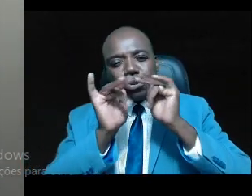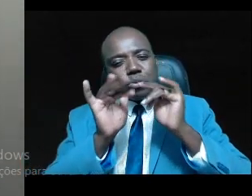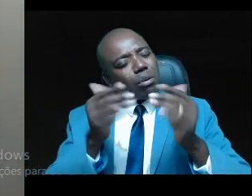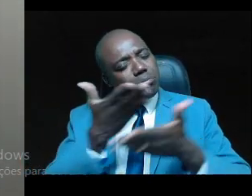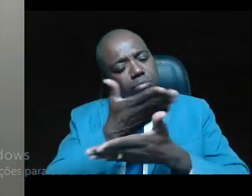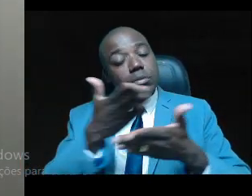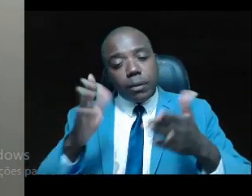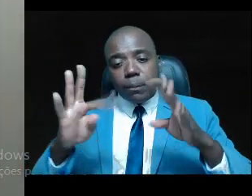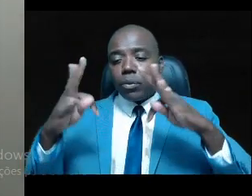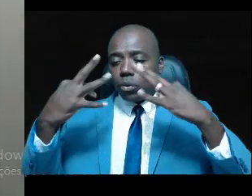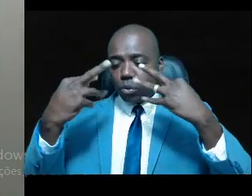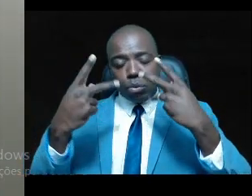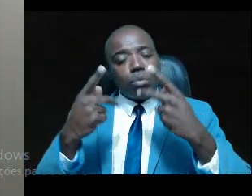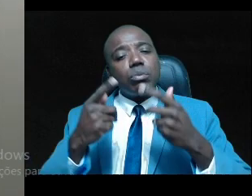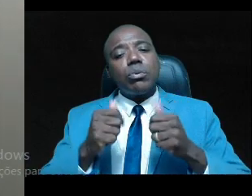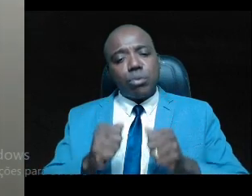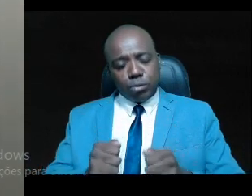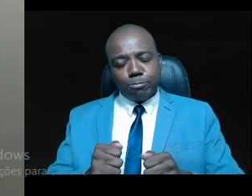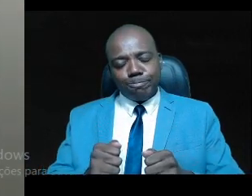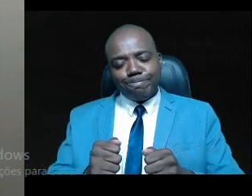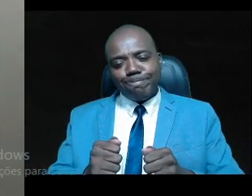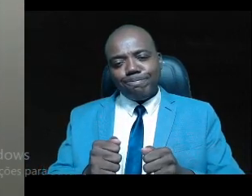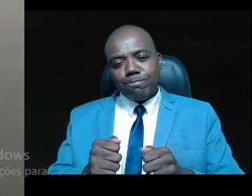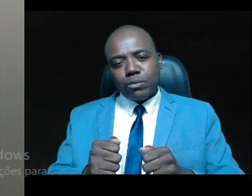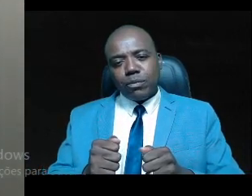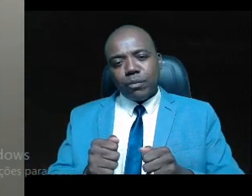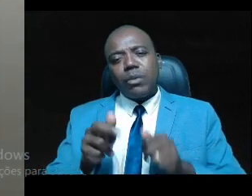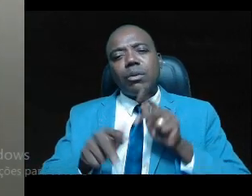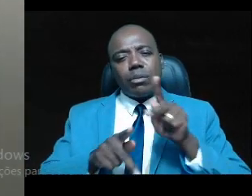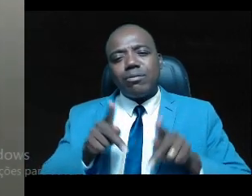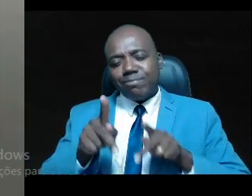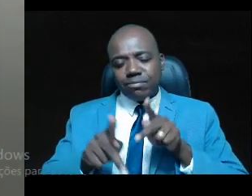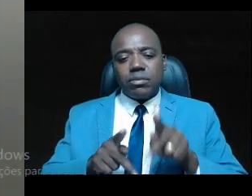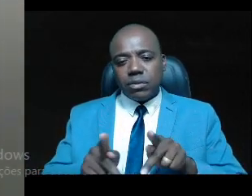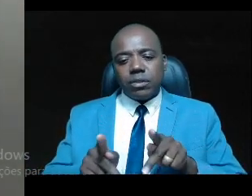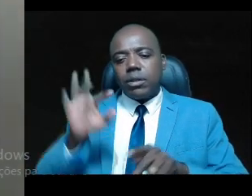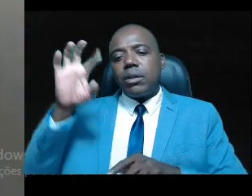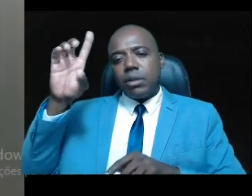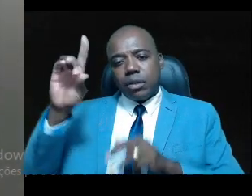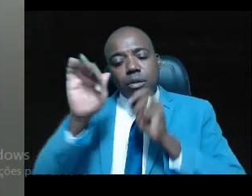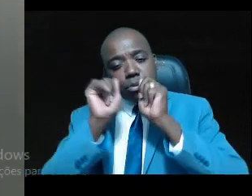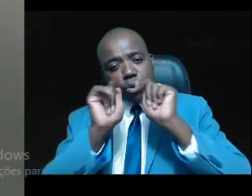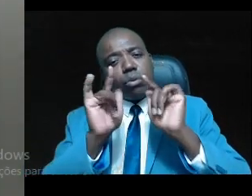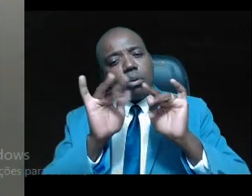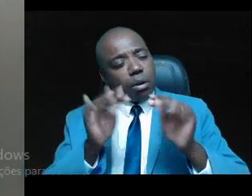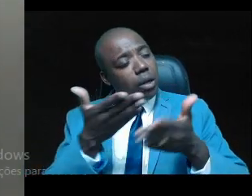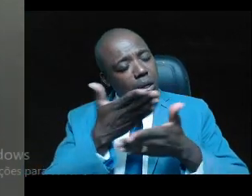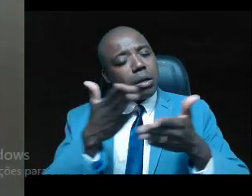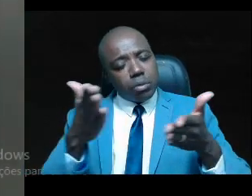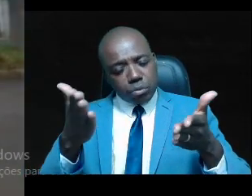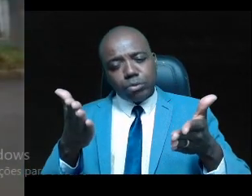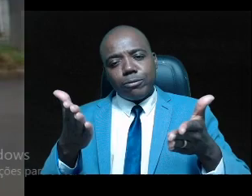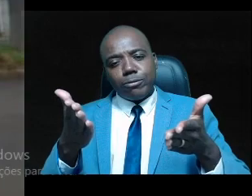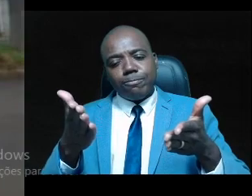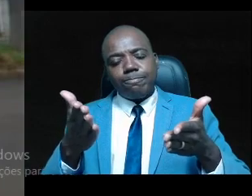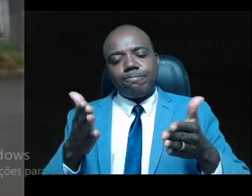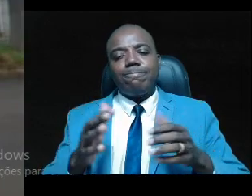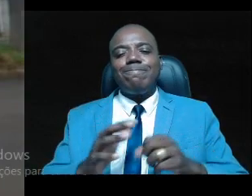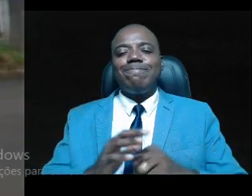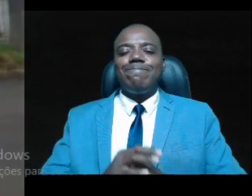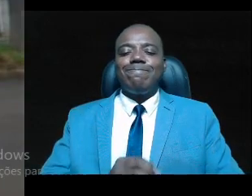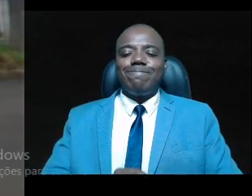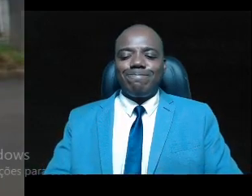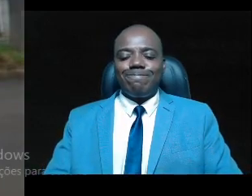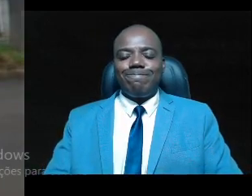Irmandade em todo o nosso mundo afora em que Deus tem preparado os santos de Deus.